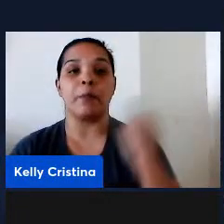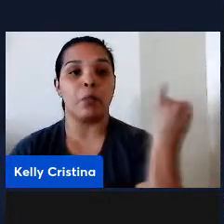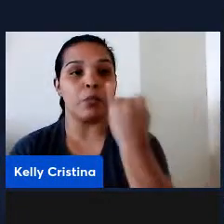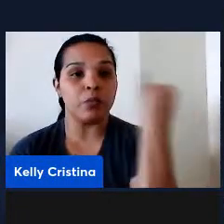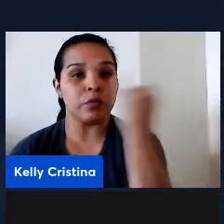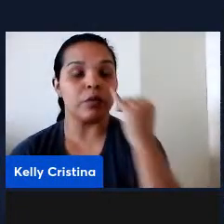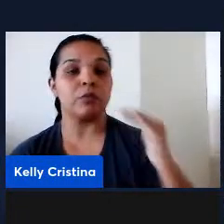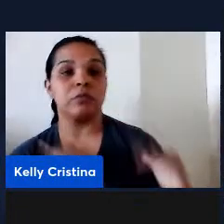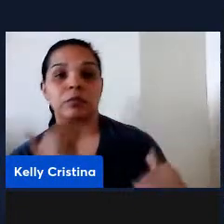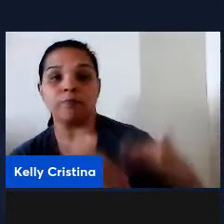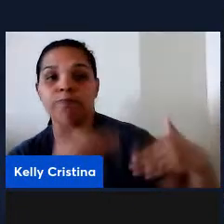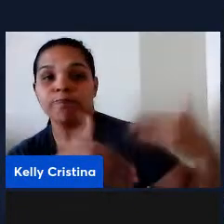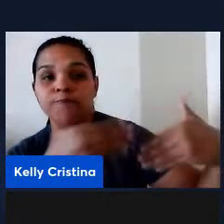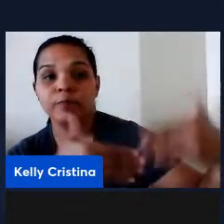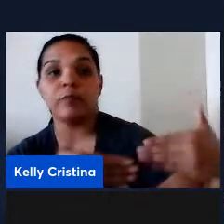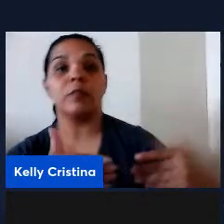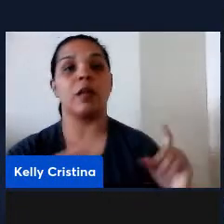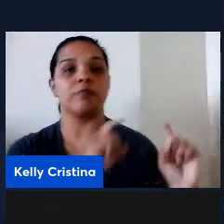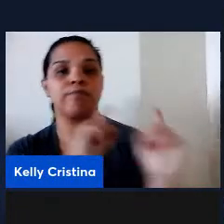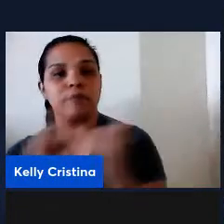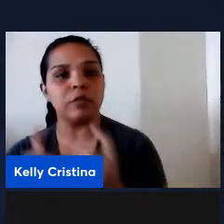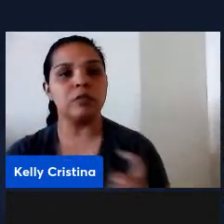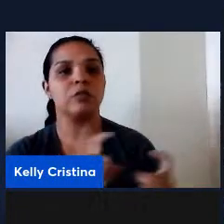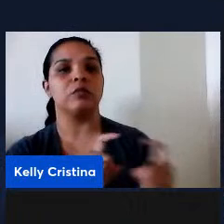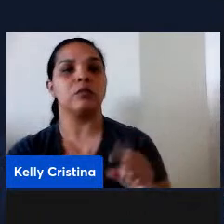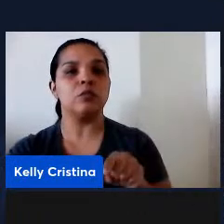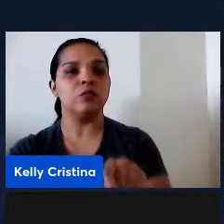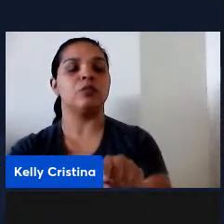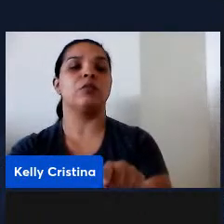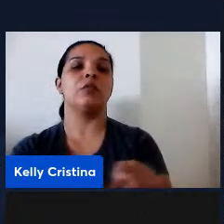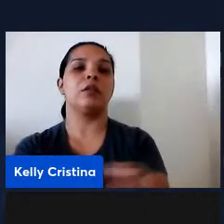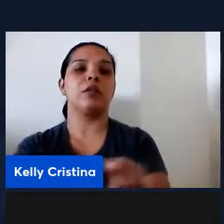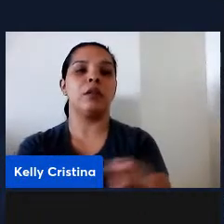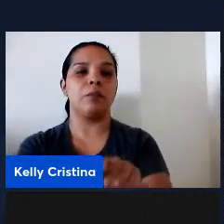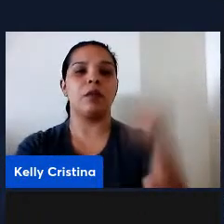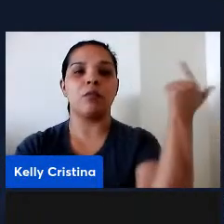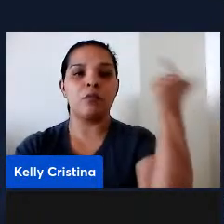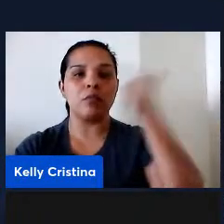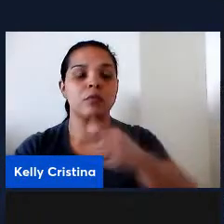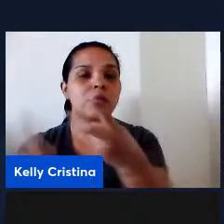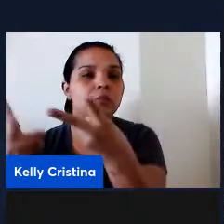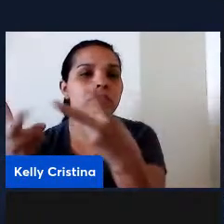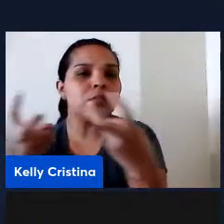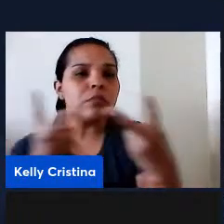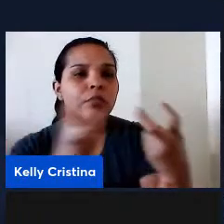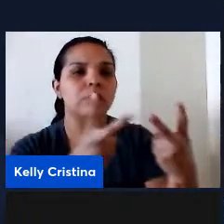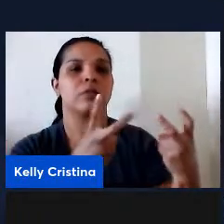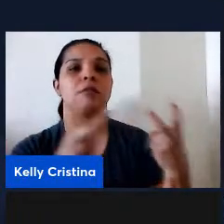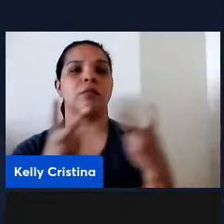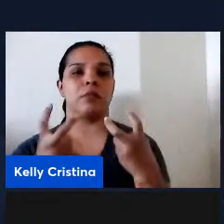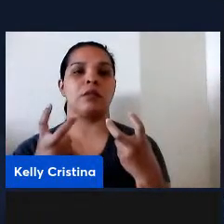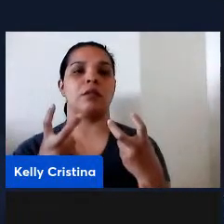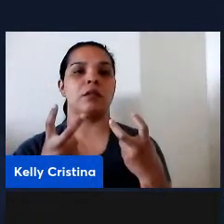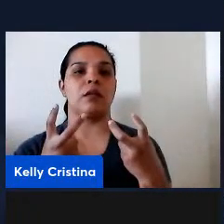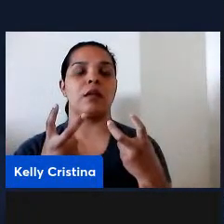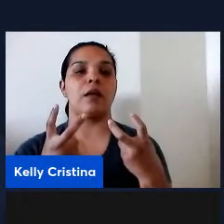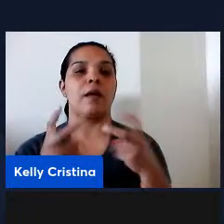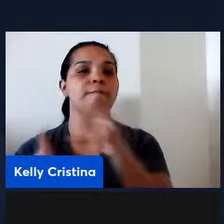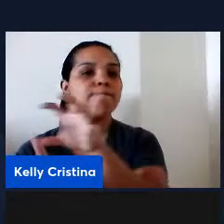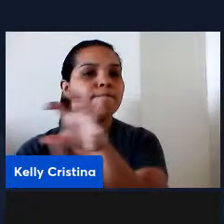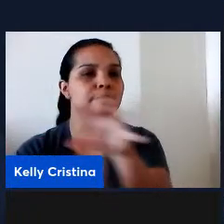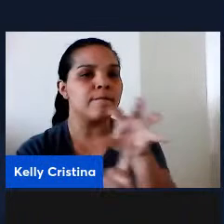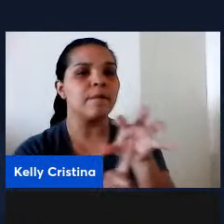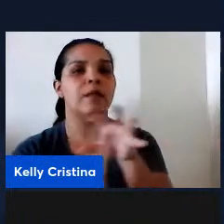processo esteja todo articulado e que a gente, ao longo do tempo, consiga perceber os impactos mesmo